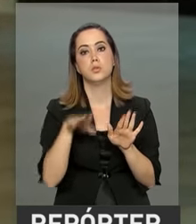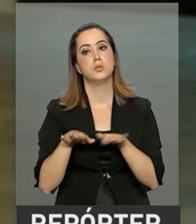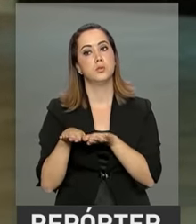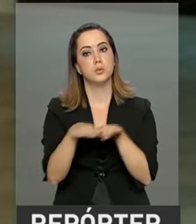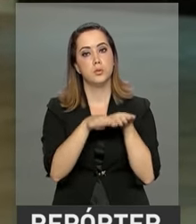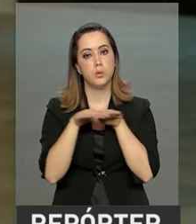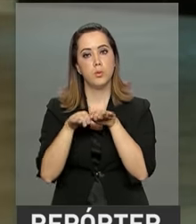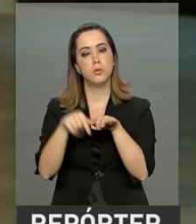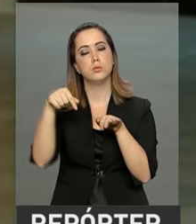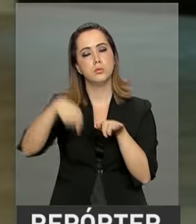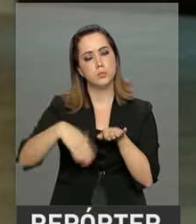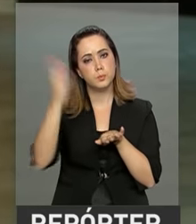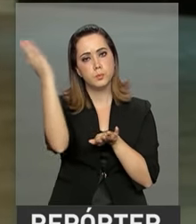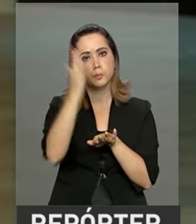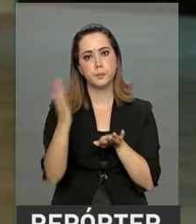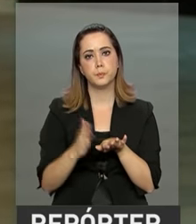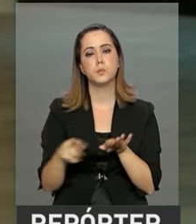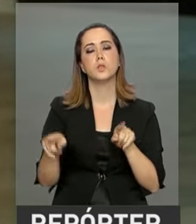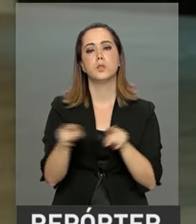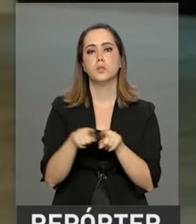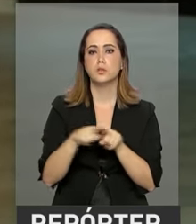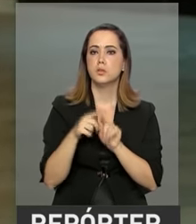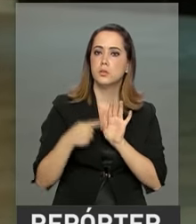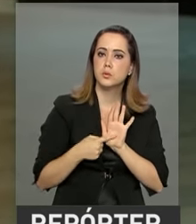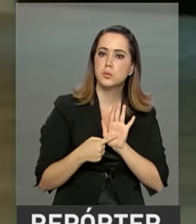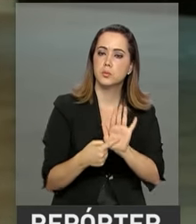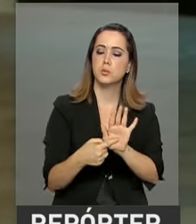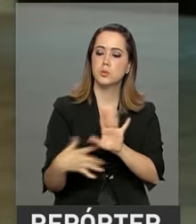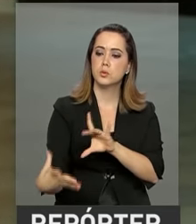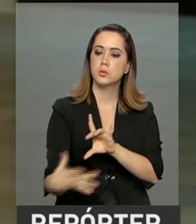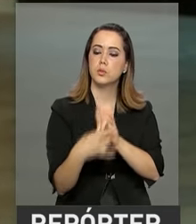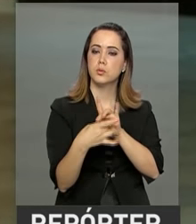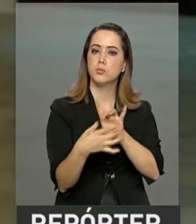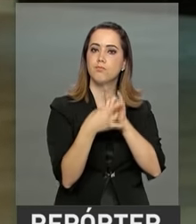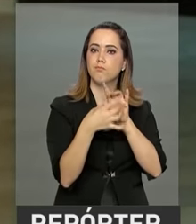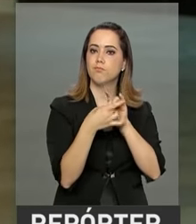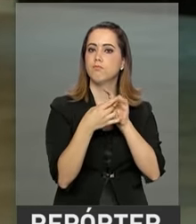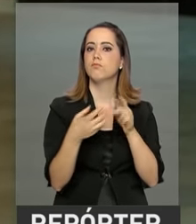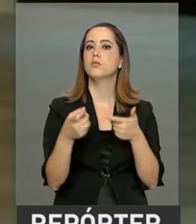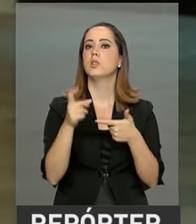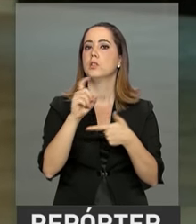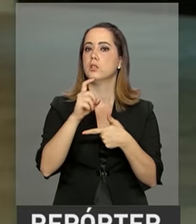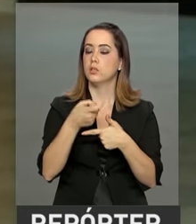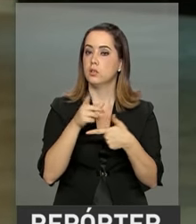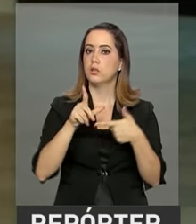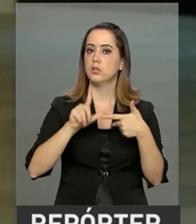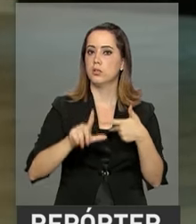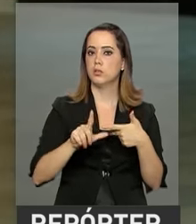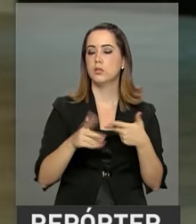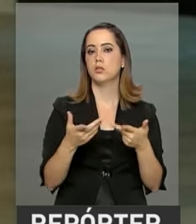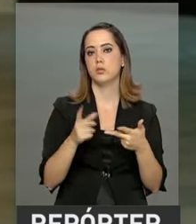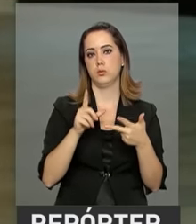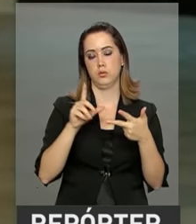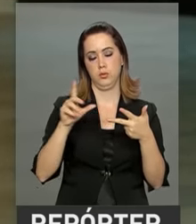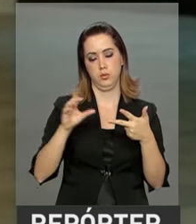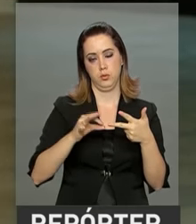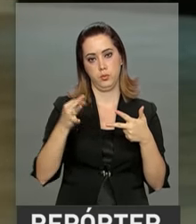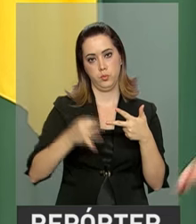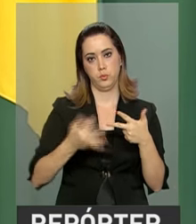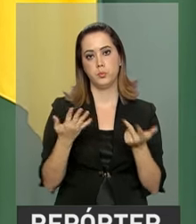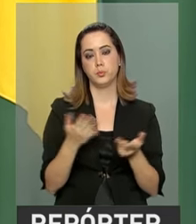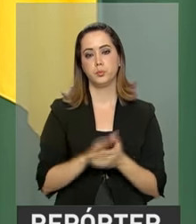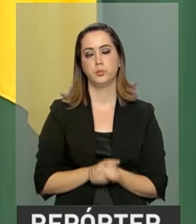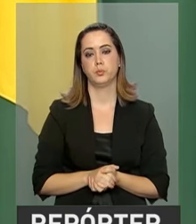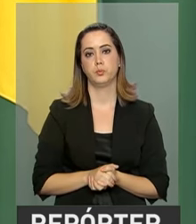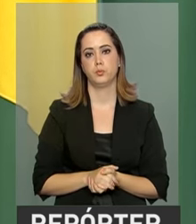democracia no país e também demonstram a harmonia, o diálogo, as boas relações entre os poderes.